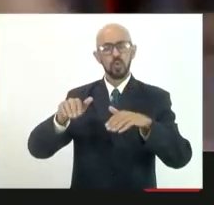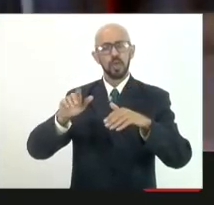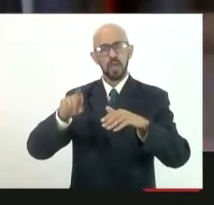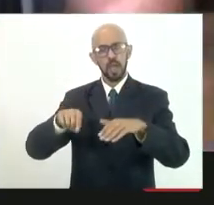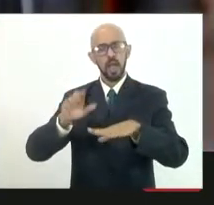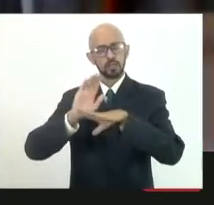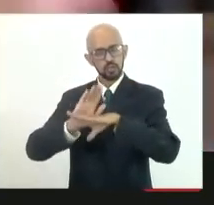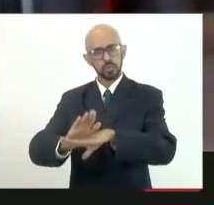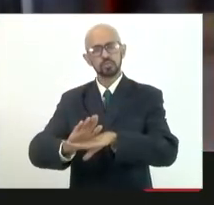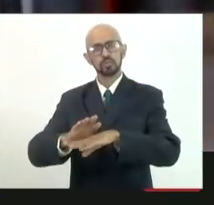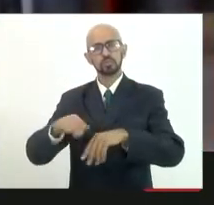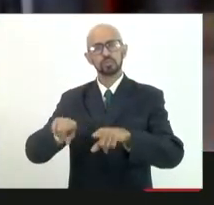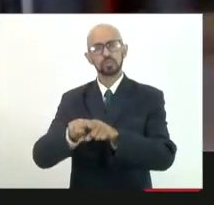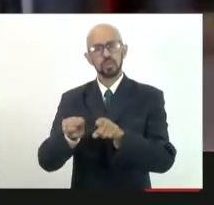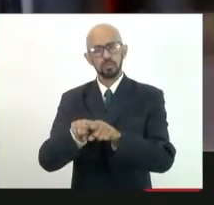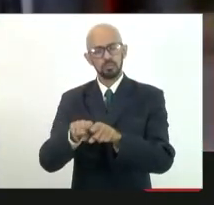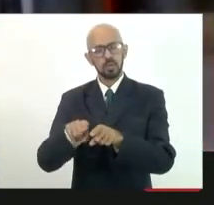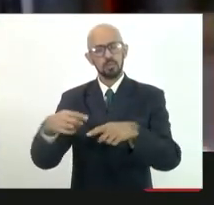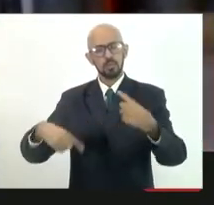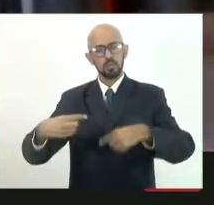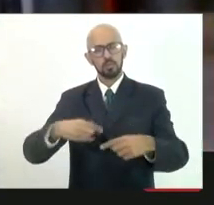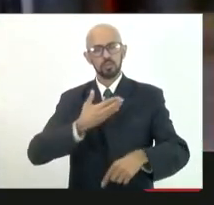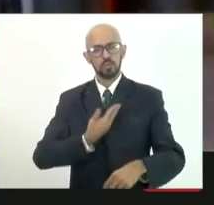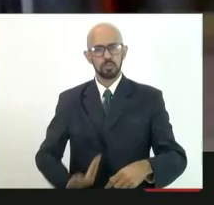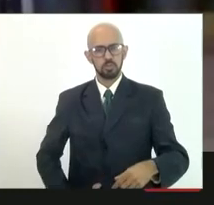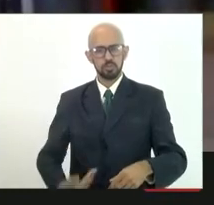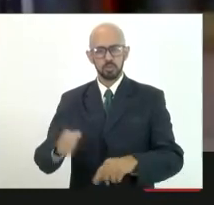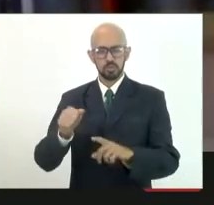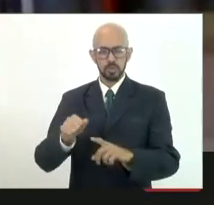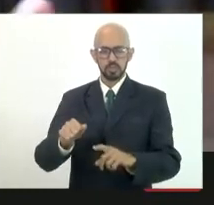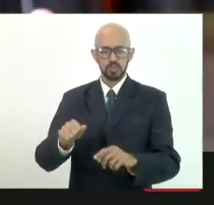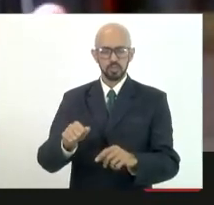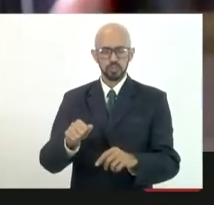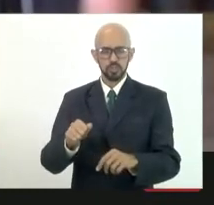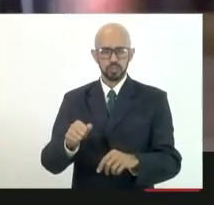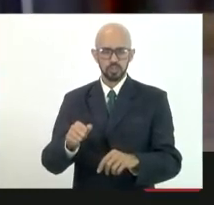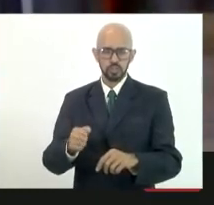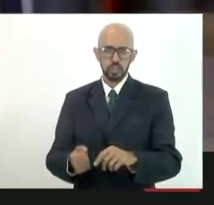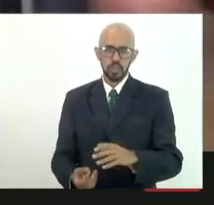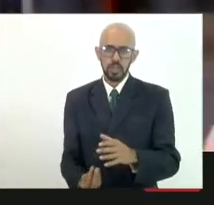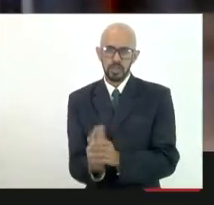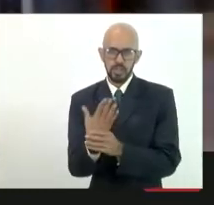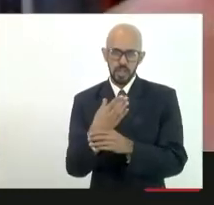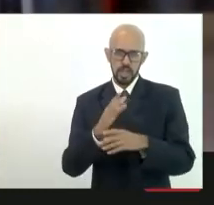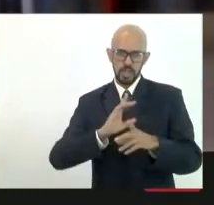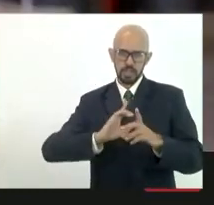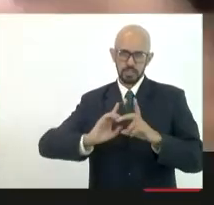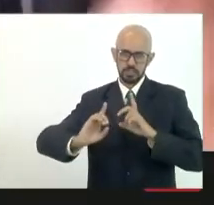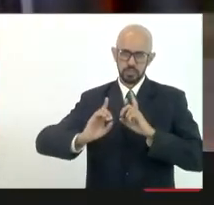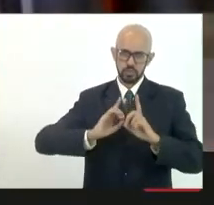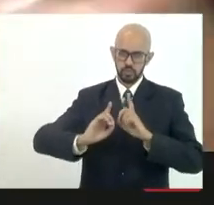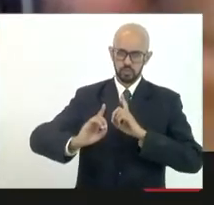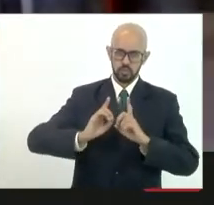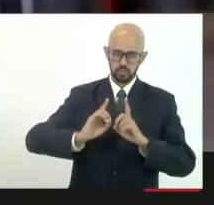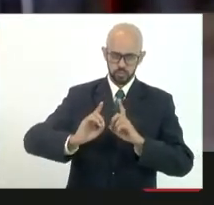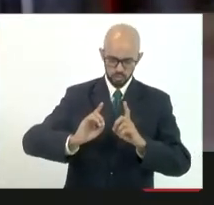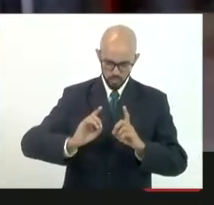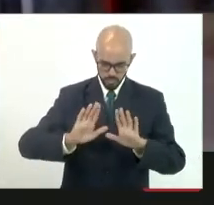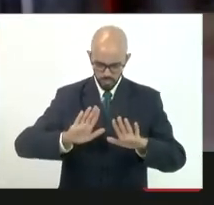pública ajuda a interferir nesse debate, porque, na prática, o que existe são acomodações, tentativas